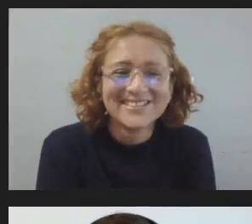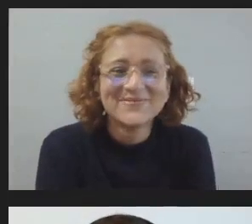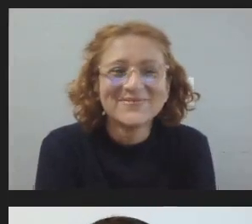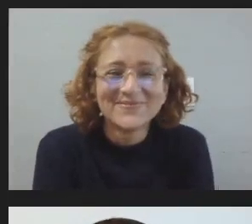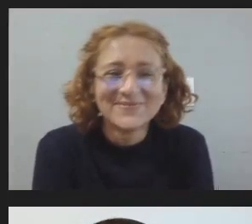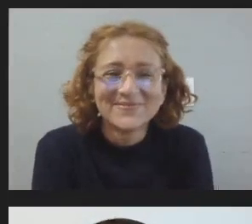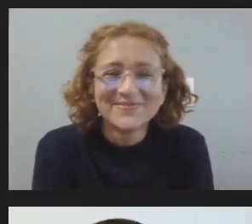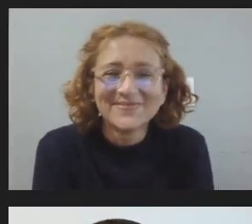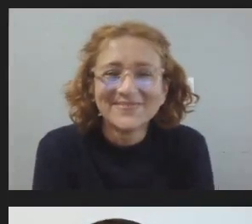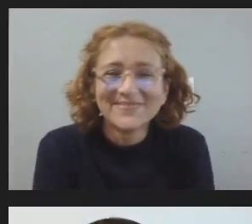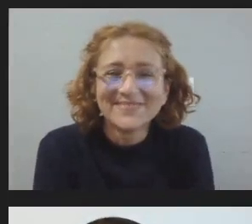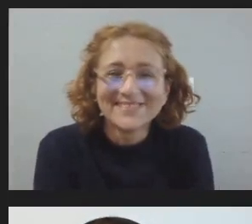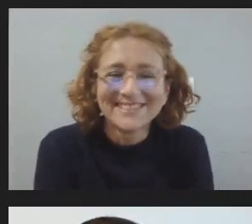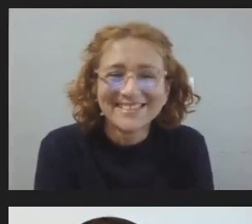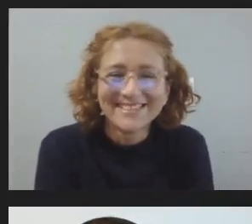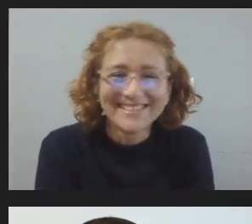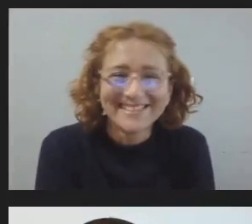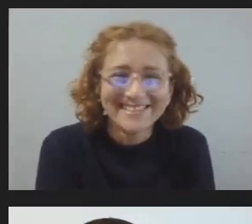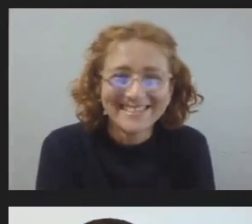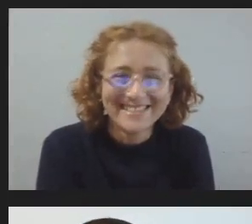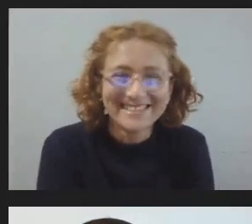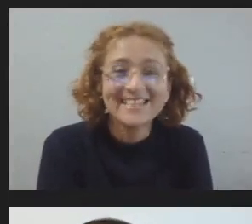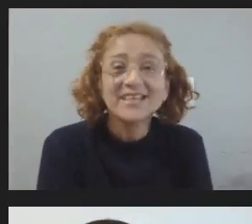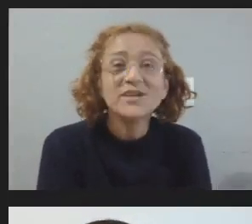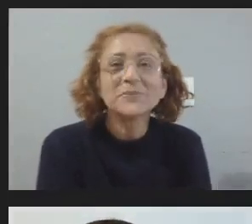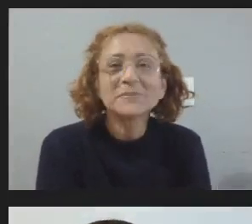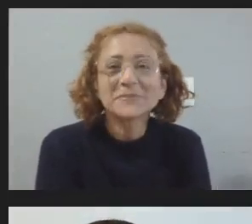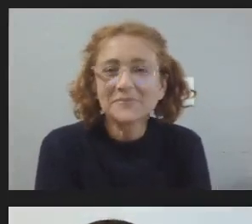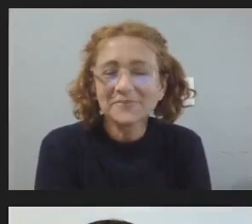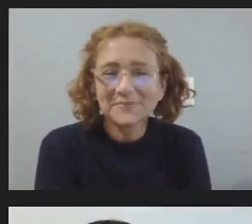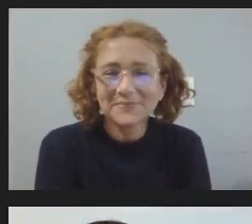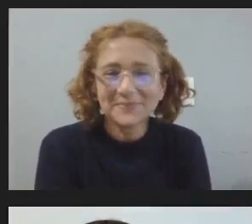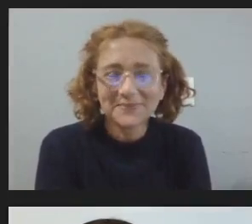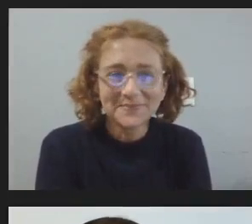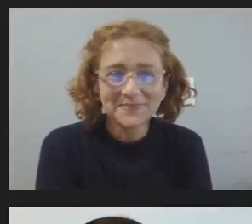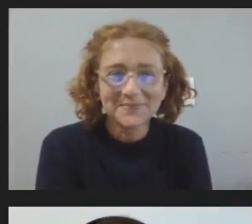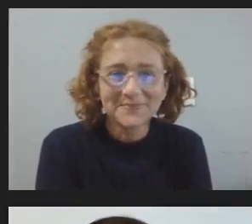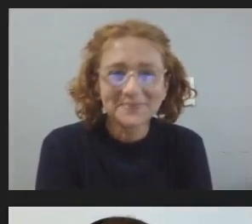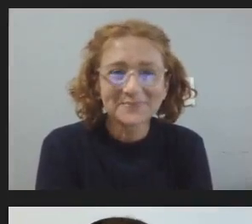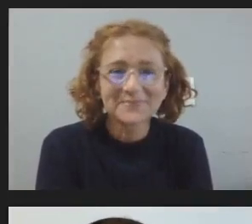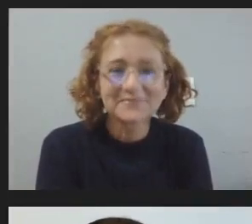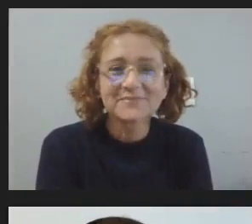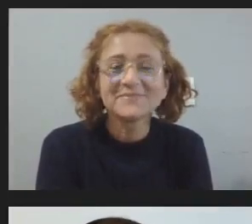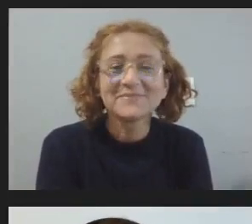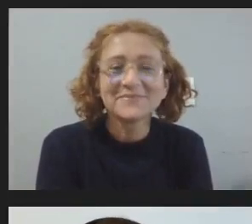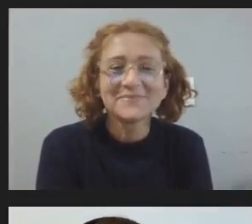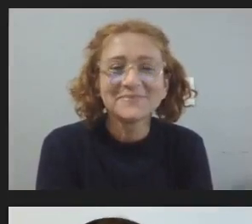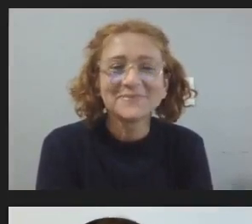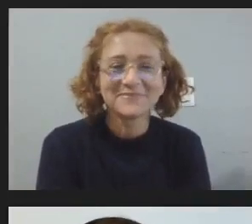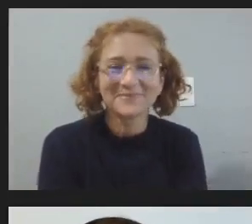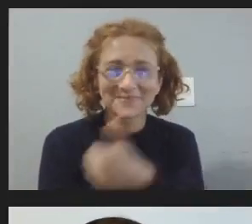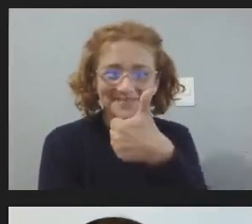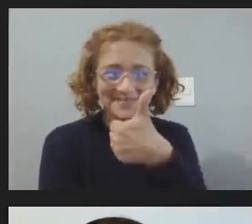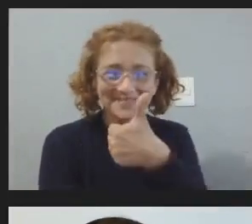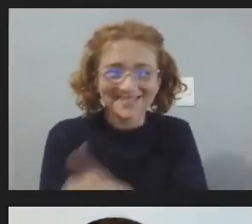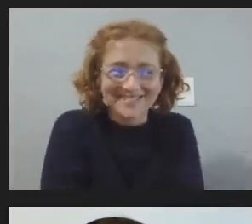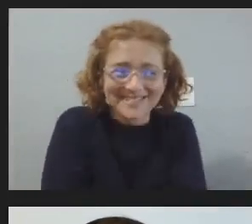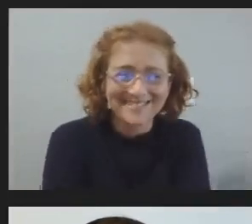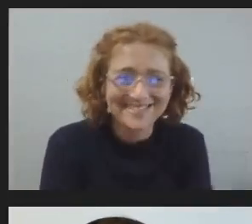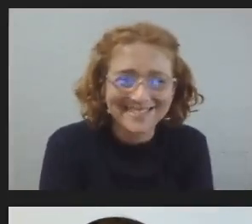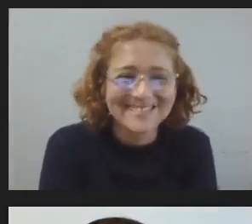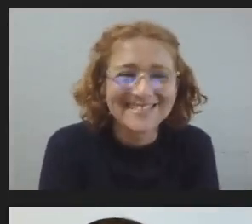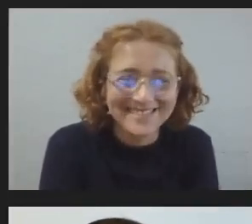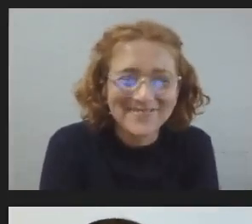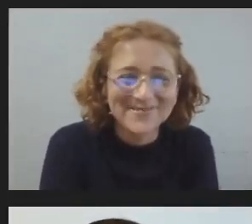É saudade também. Saudade também. Eu tô organizando aqui as coisas e ouvindo a palestra. Tô lavando louça aqui e ouvindo a tua